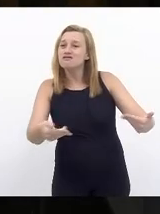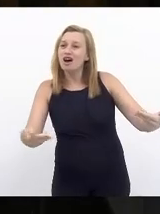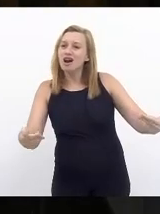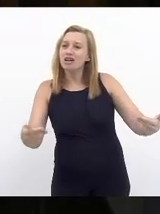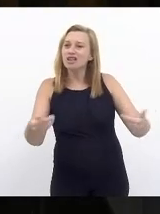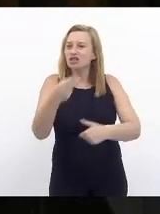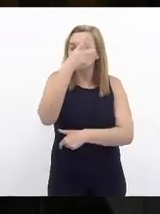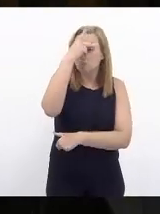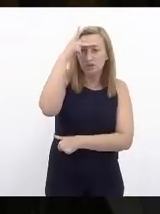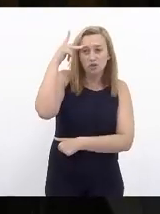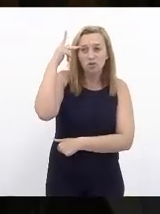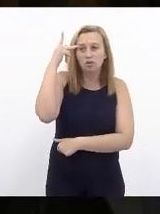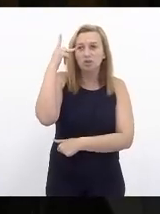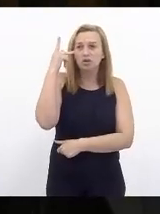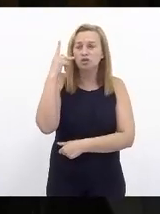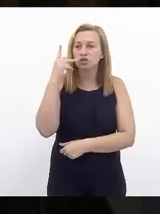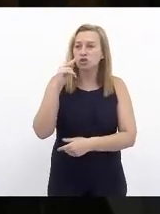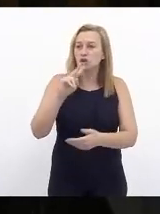de pessoas